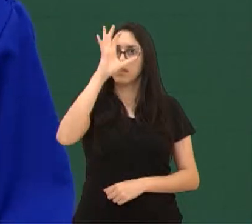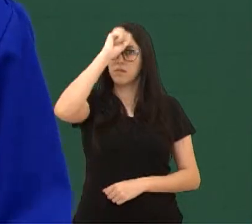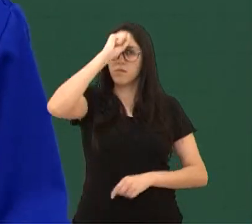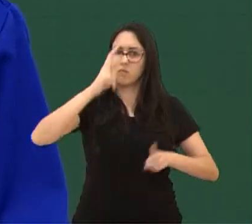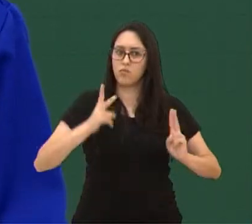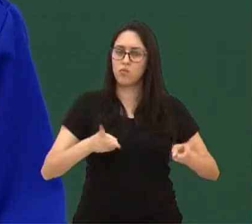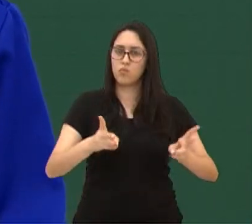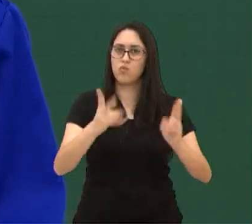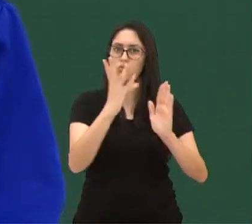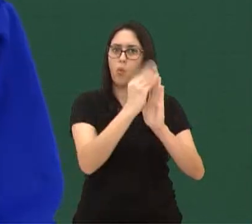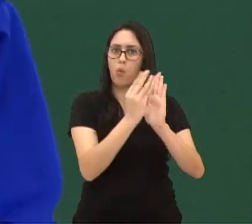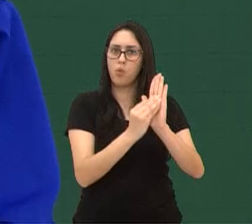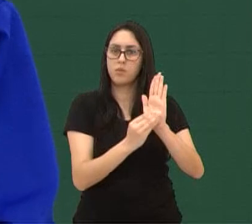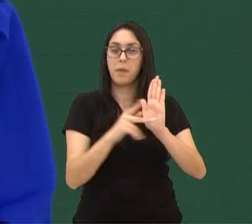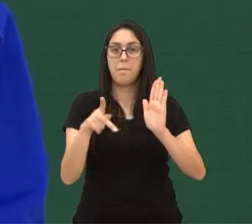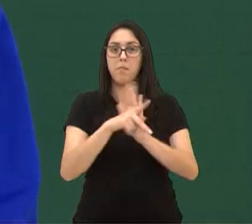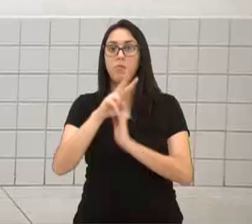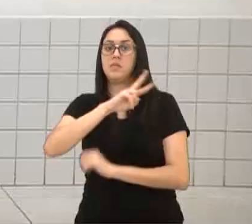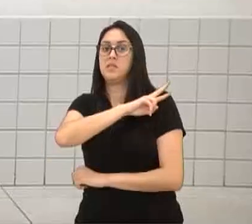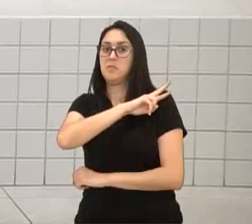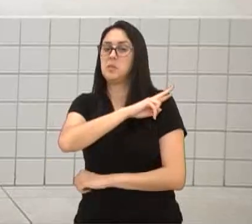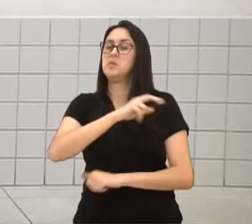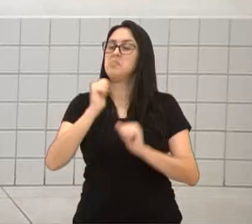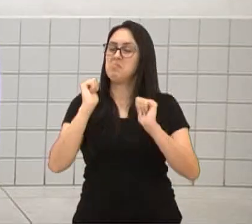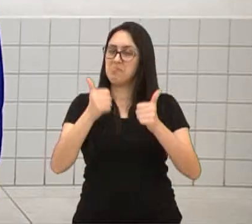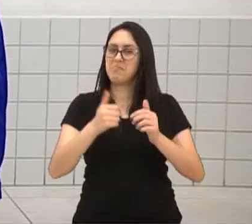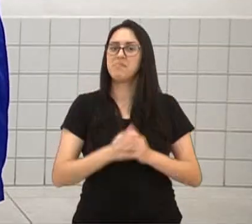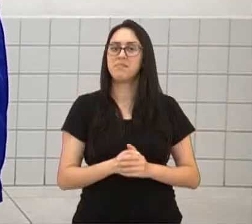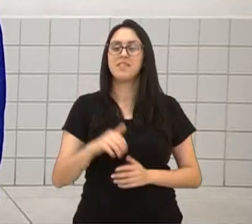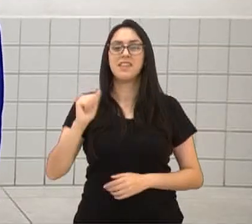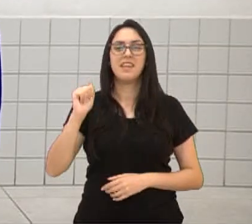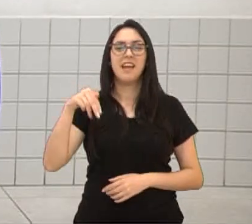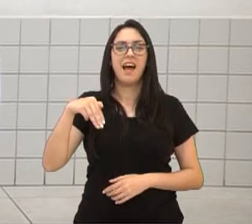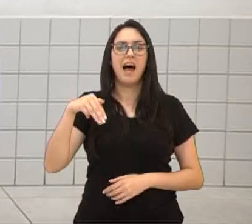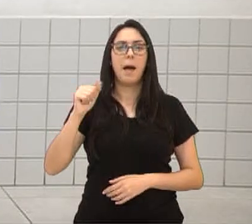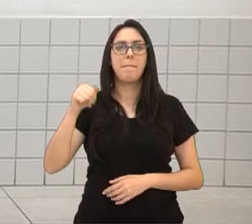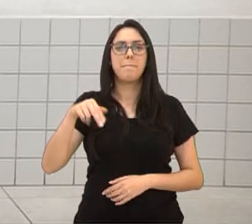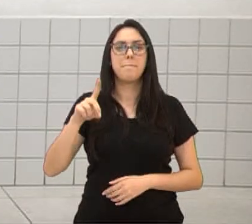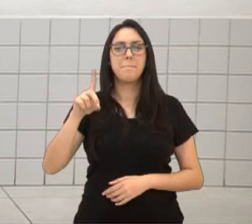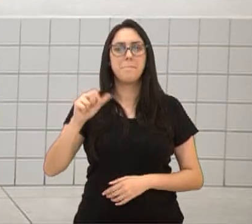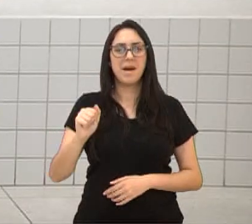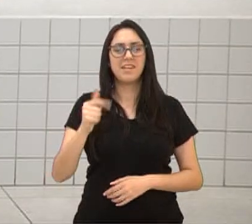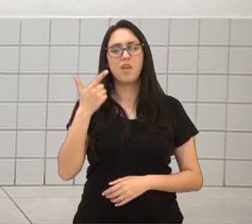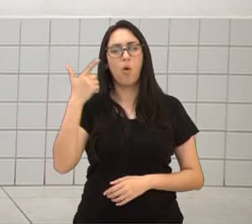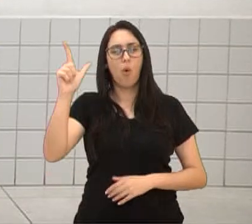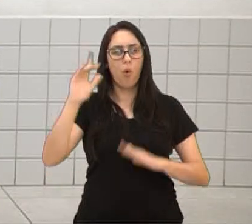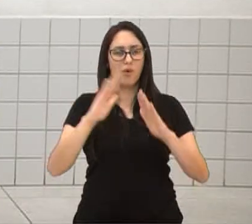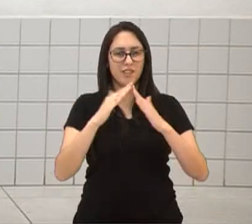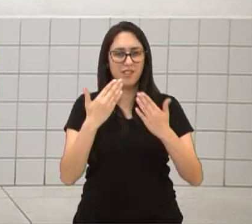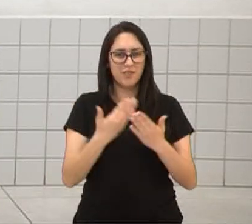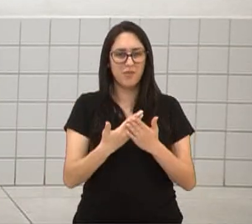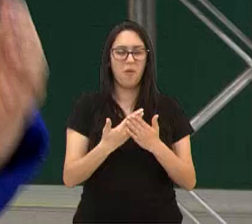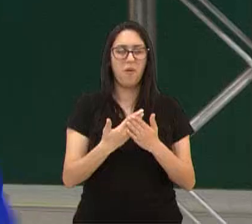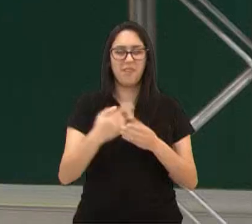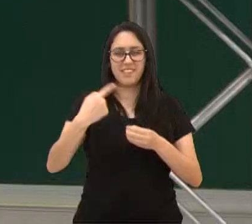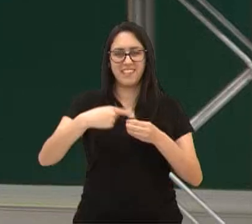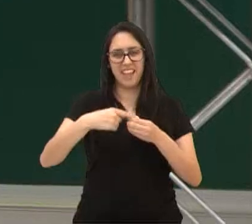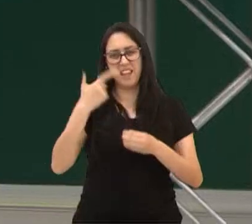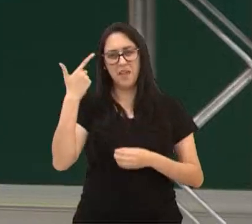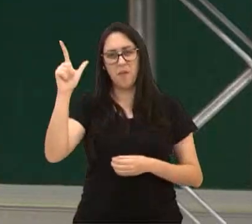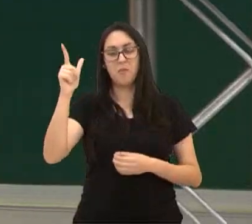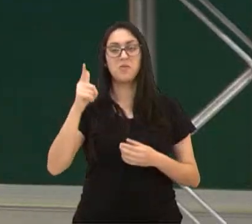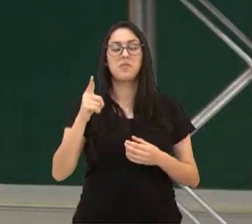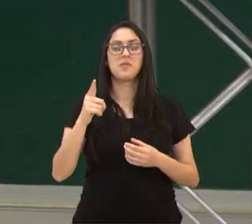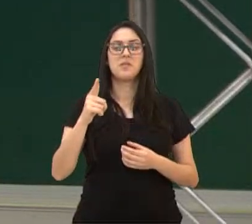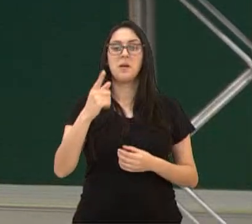nossos conteúdos aqui do segundo ano. E olha só, a Amanda, do Colégio Professor Malvino de Oliveira, de Porecatu, mandando um abraço